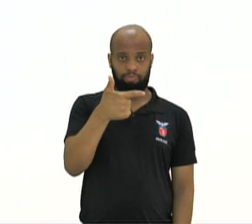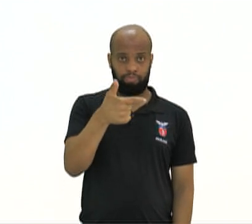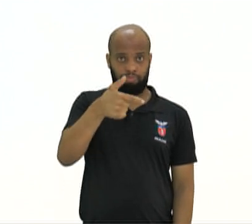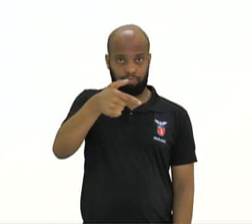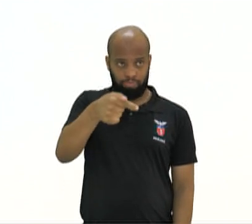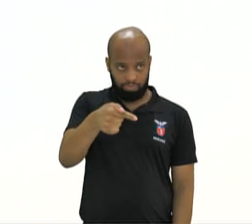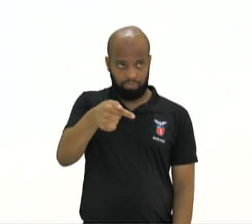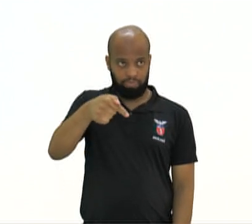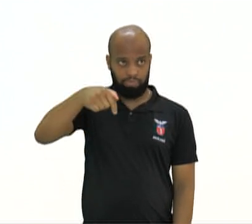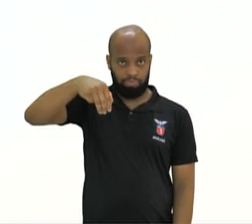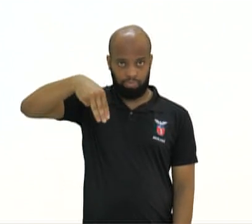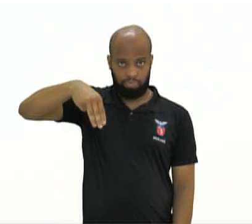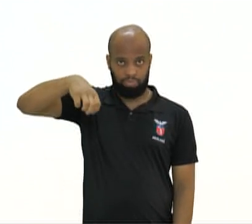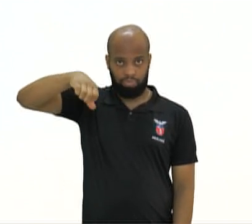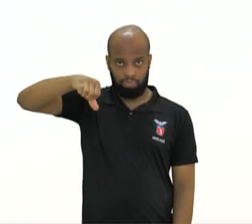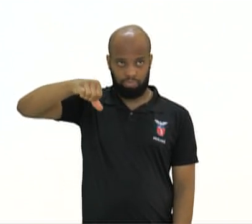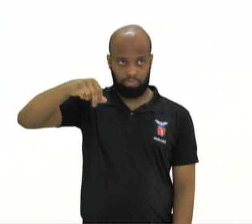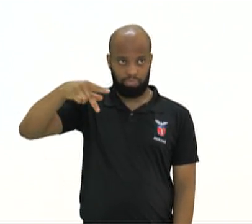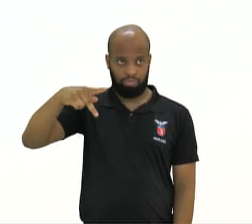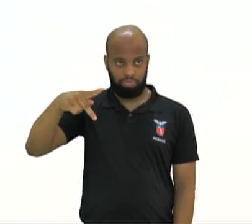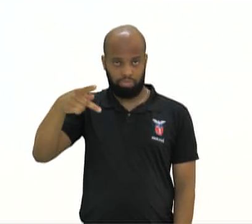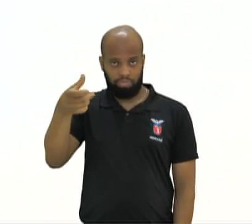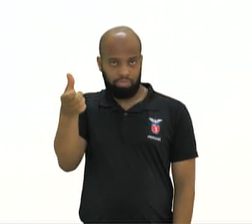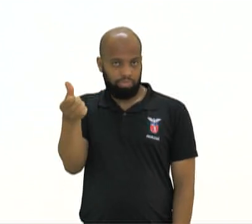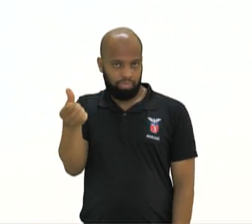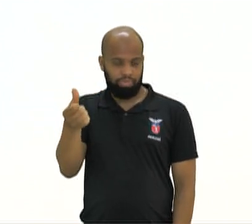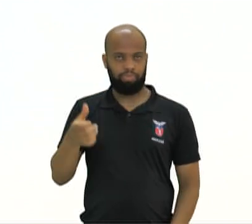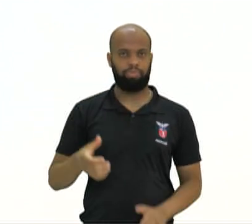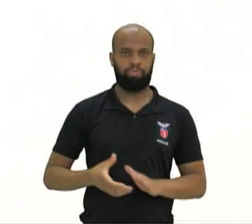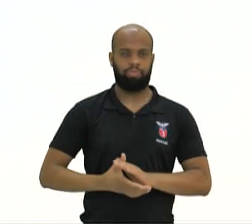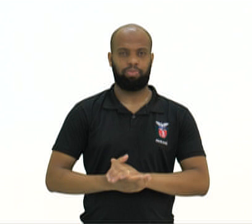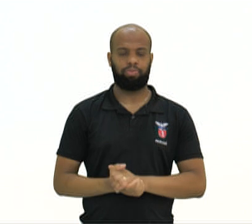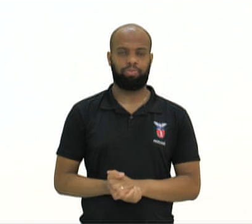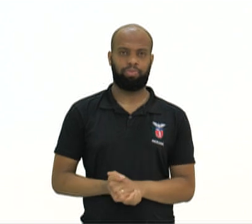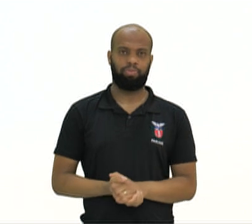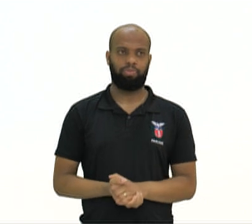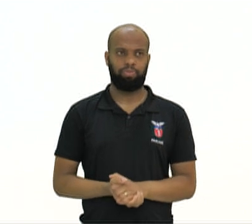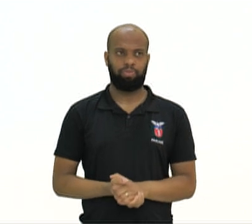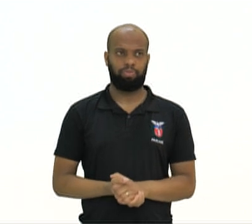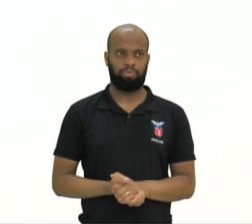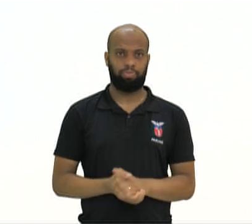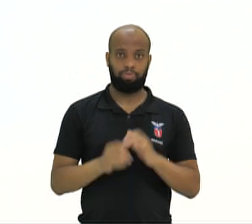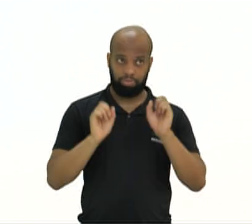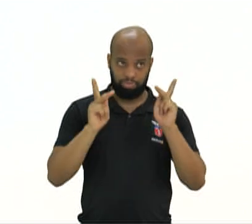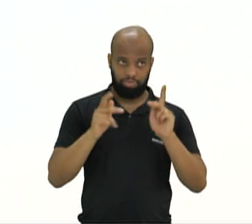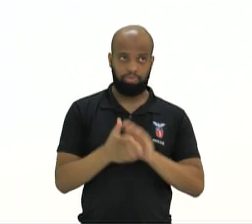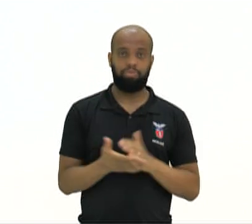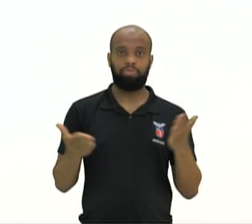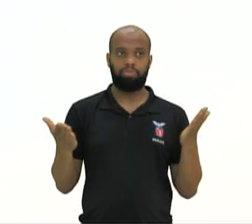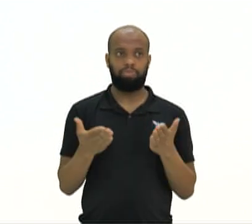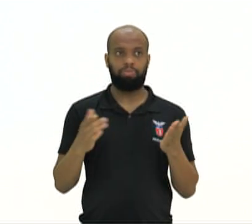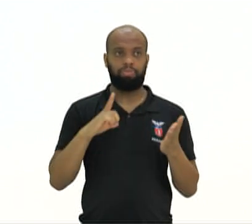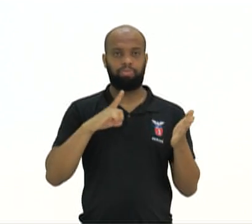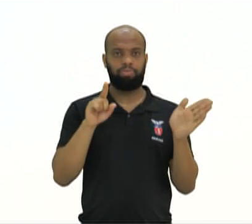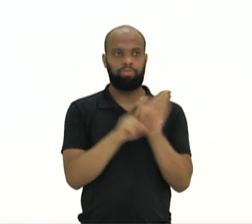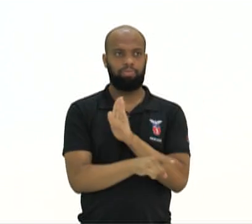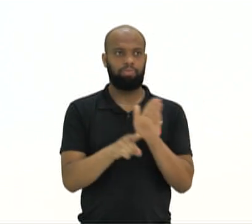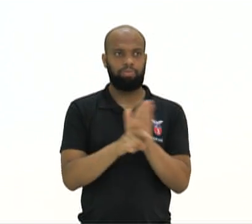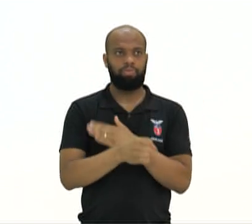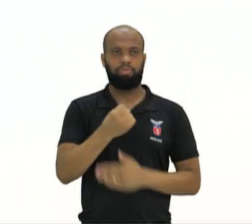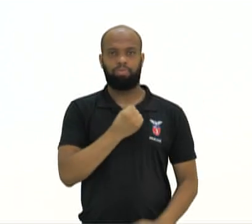elevado a 9, p elevado a 6. Ou nona potência e sexta potência. Tá bom? Beleza? Vamos para o exercício 2 agora.